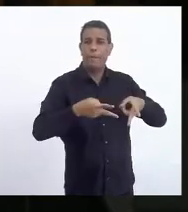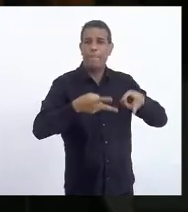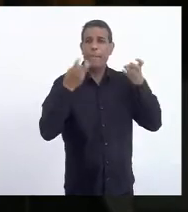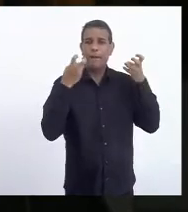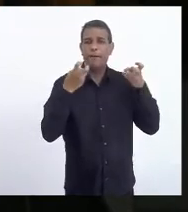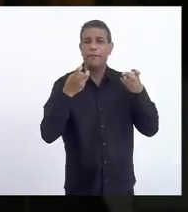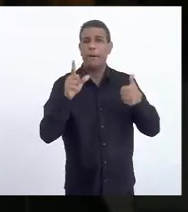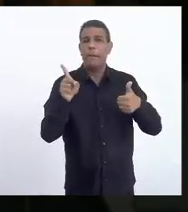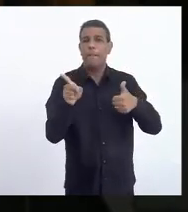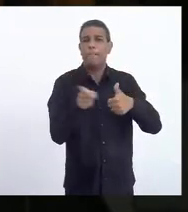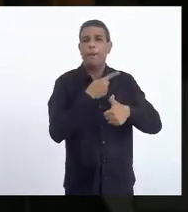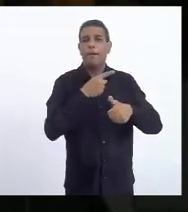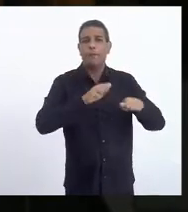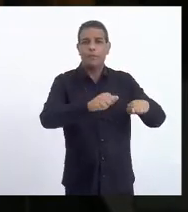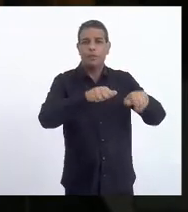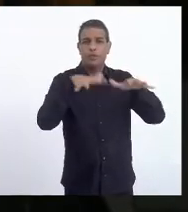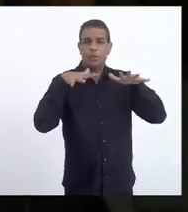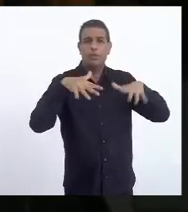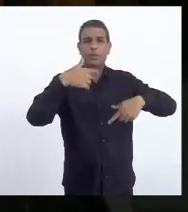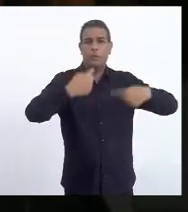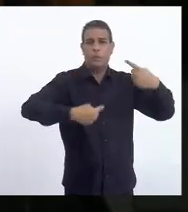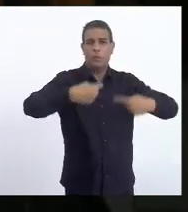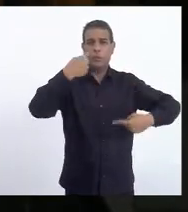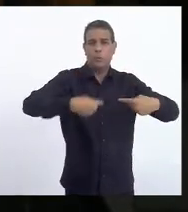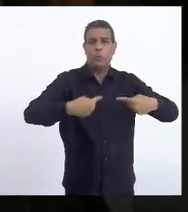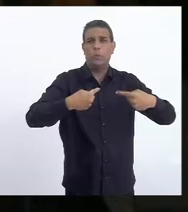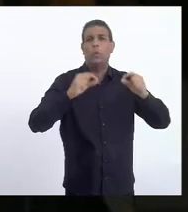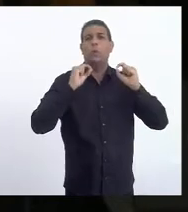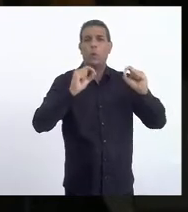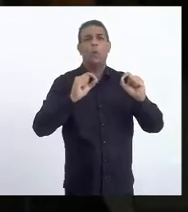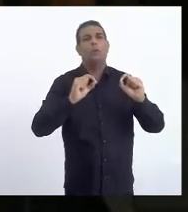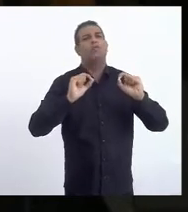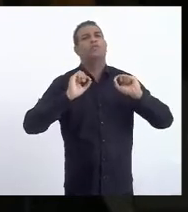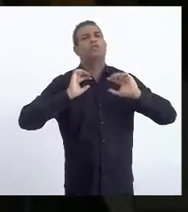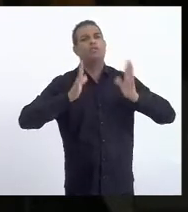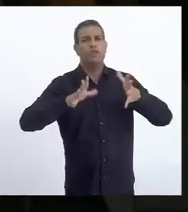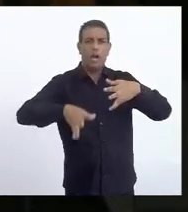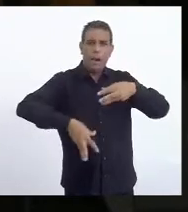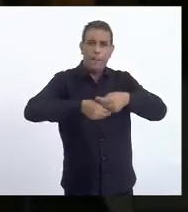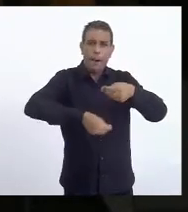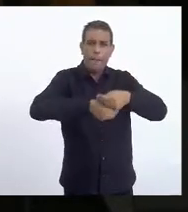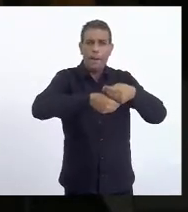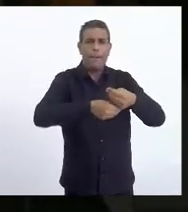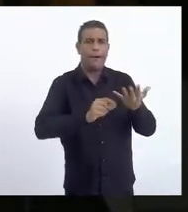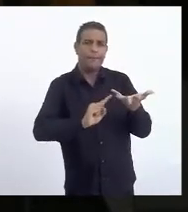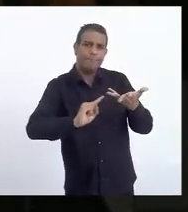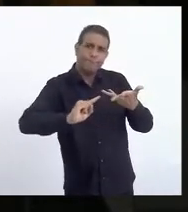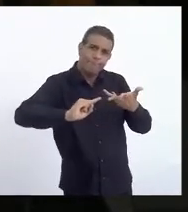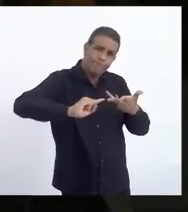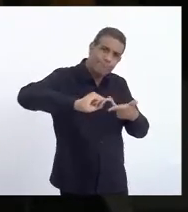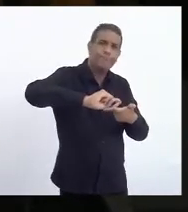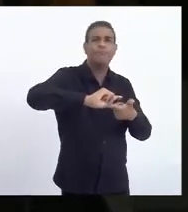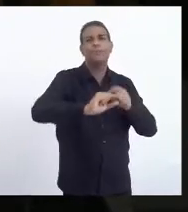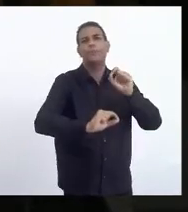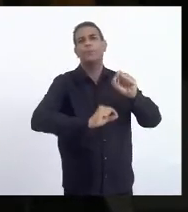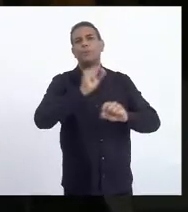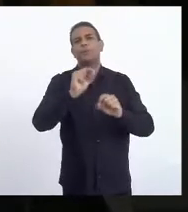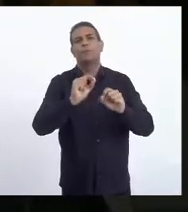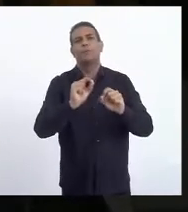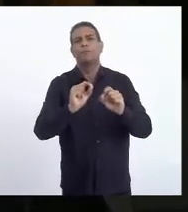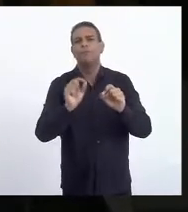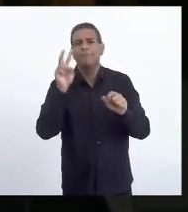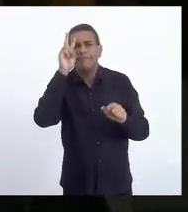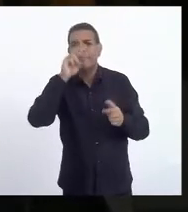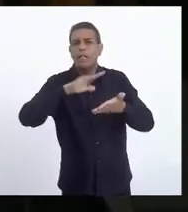em 1ª discussão e já recebeu dezenas de emendas a